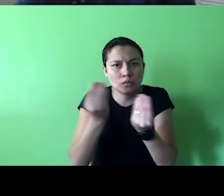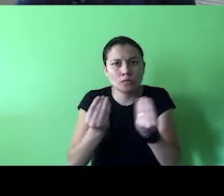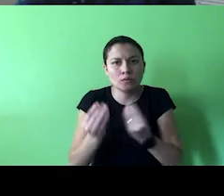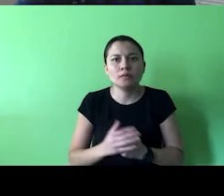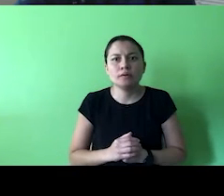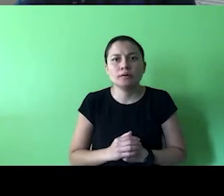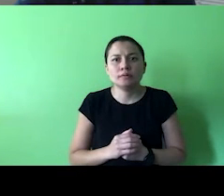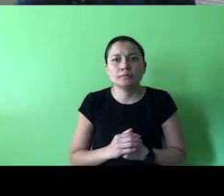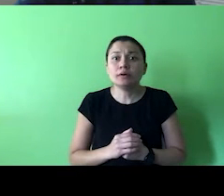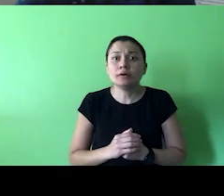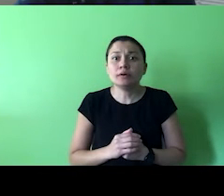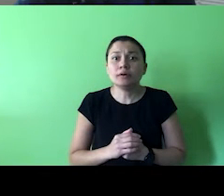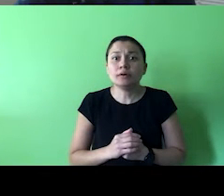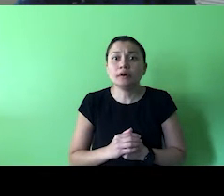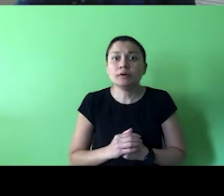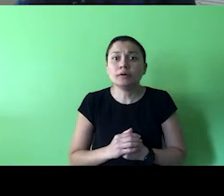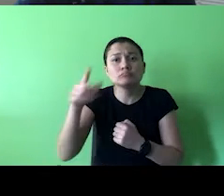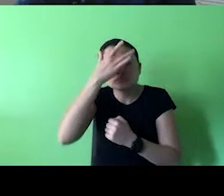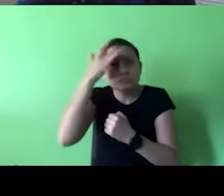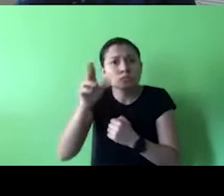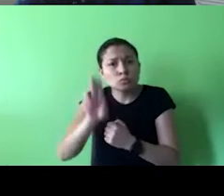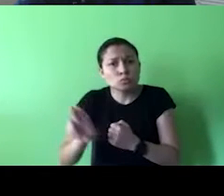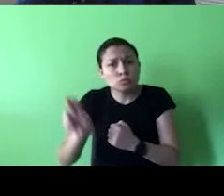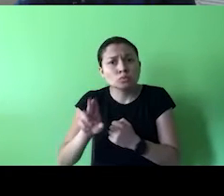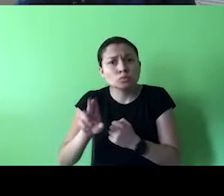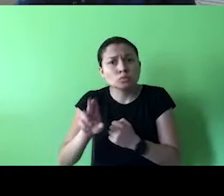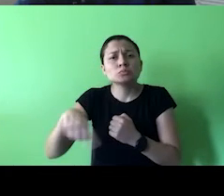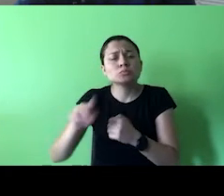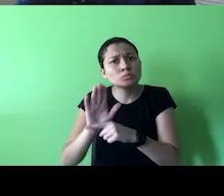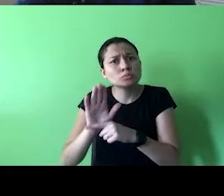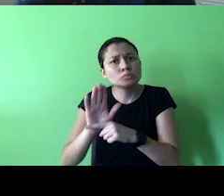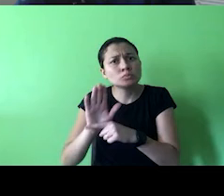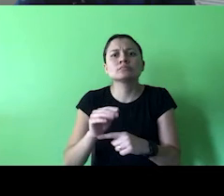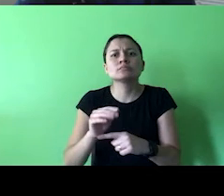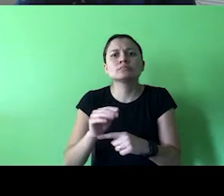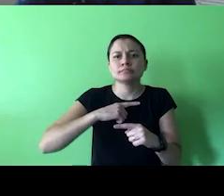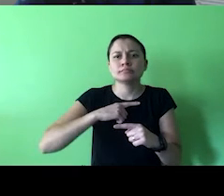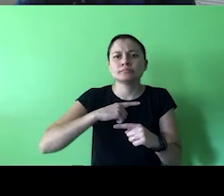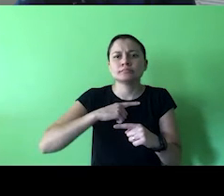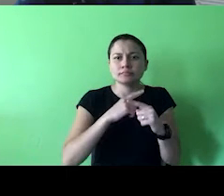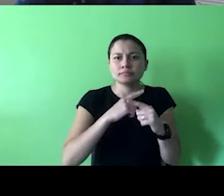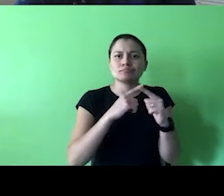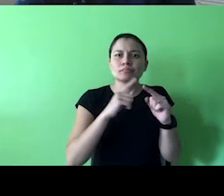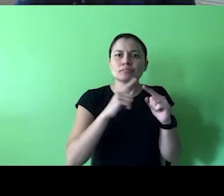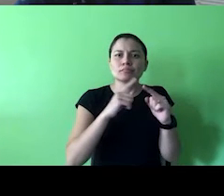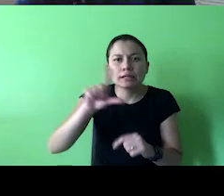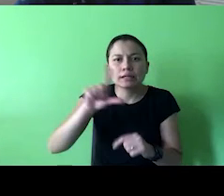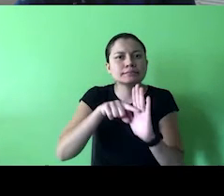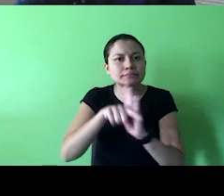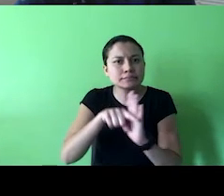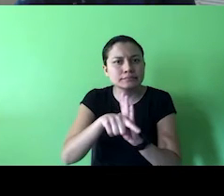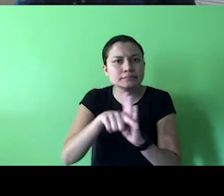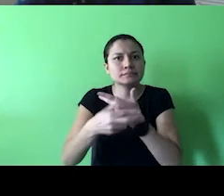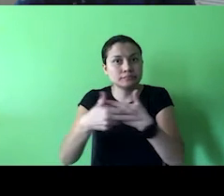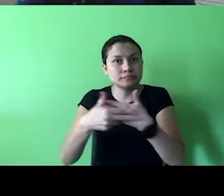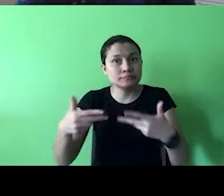justamente incluir o usuário nesse processo, né? Então a gente sai dali de literatura, de pesquisa, de dados secundários e vamos agora de